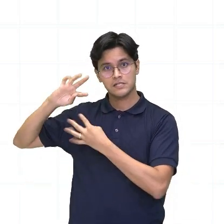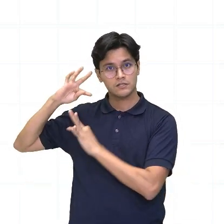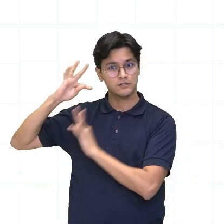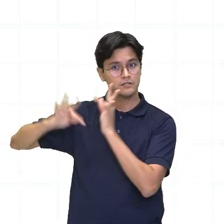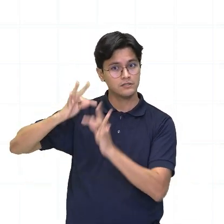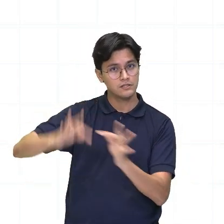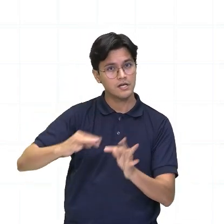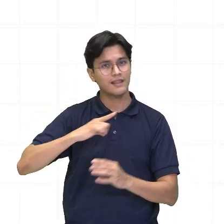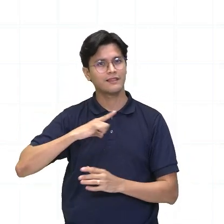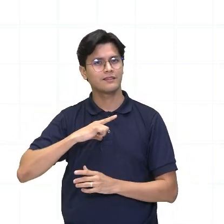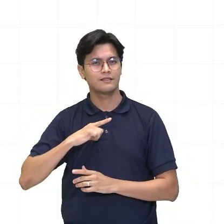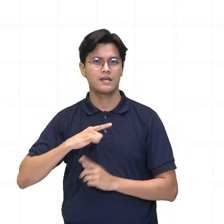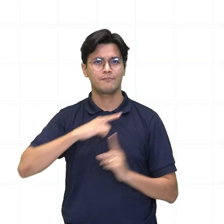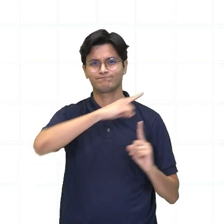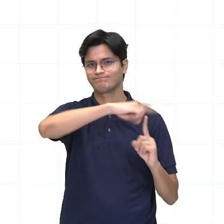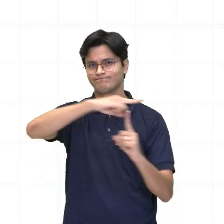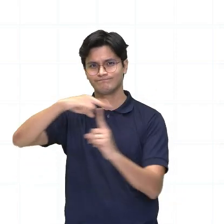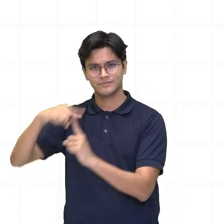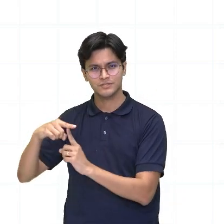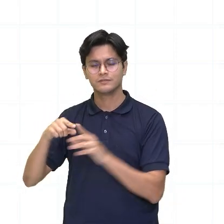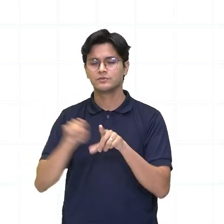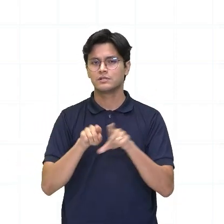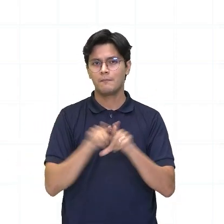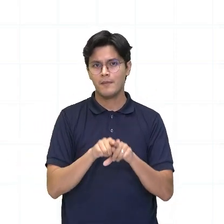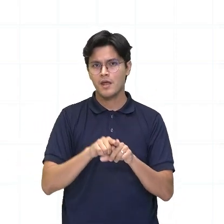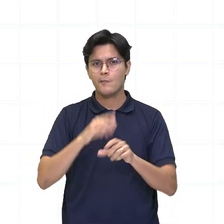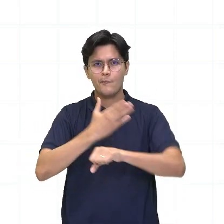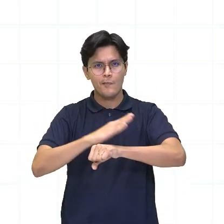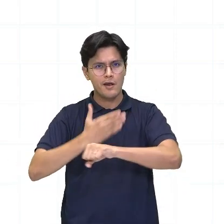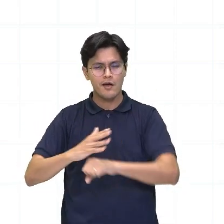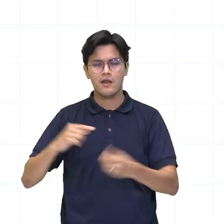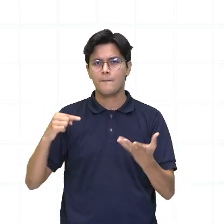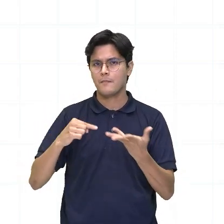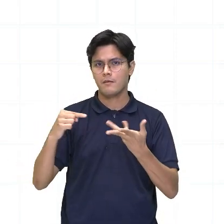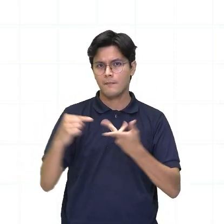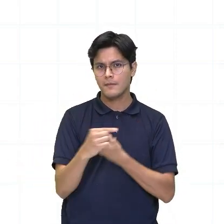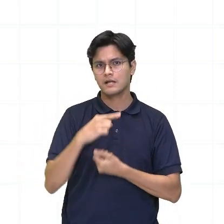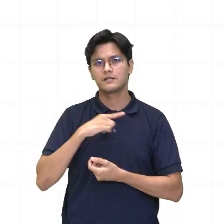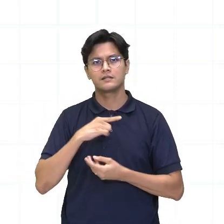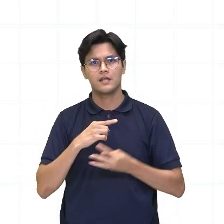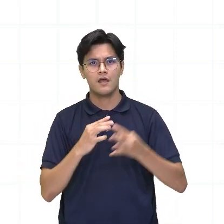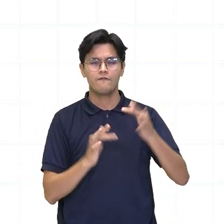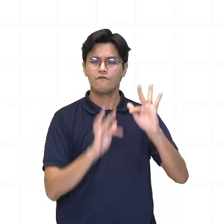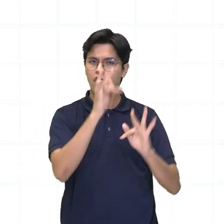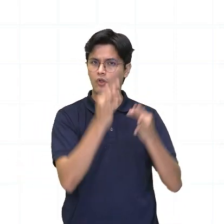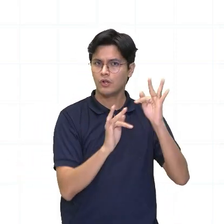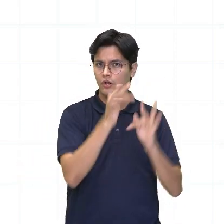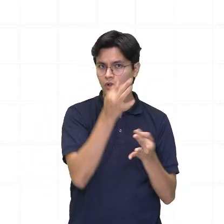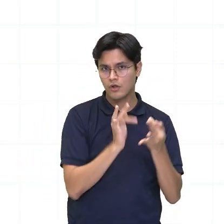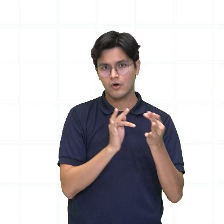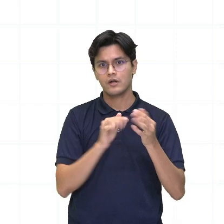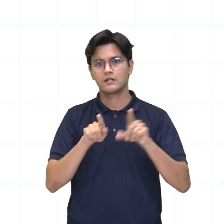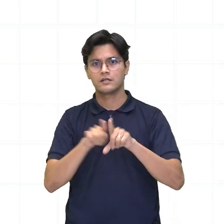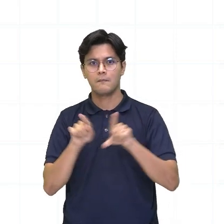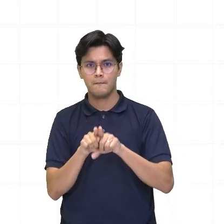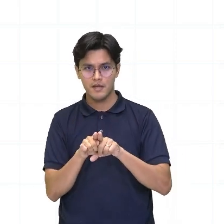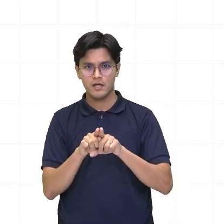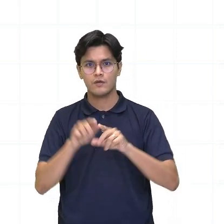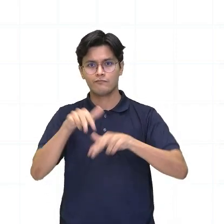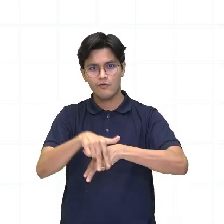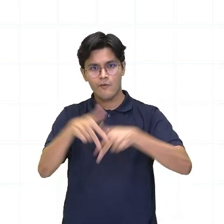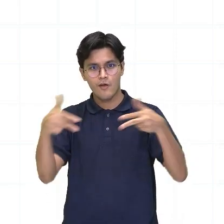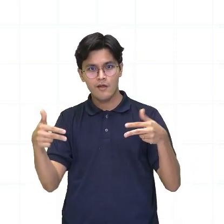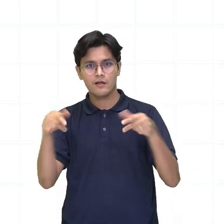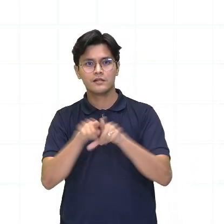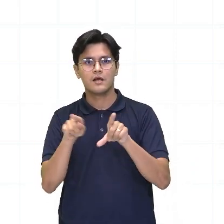estilos e práticas, incluindo danças folclóricas, danças étnicas, danças cerimoniais e rituais,